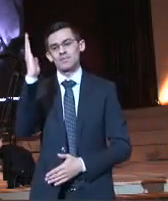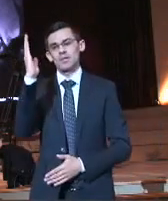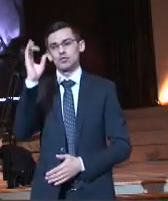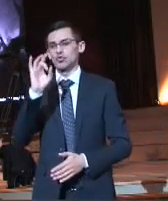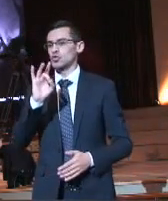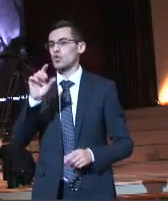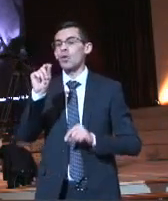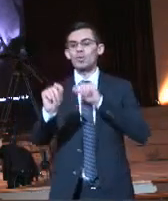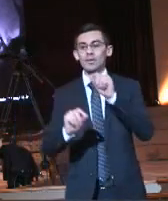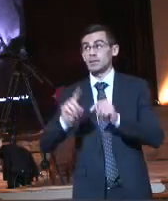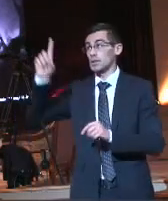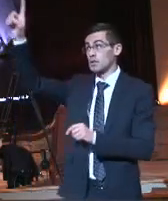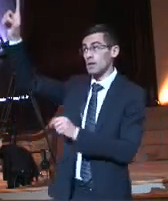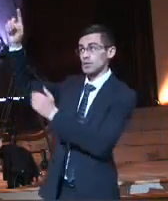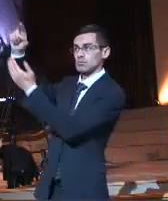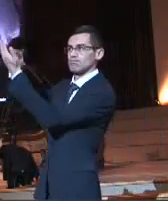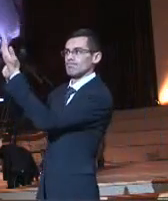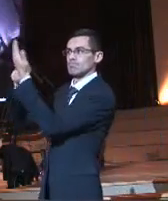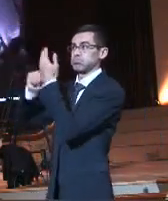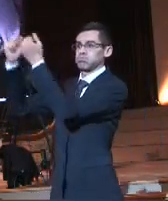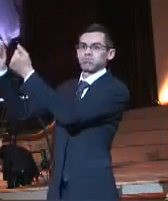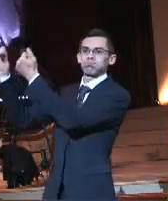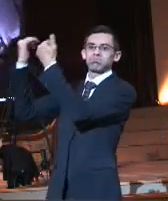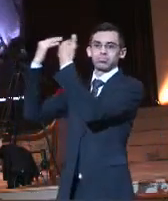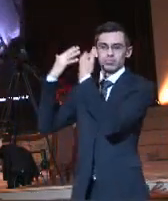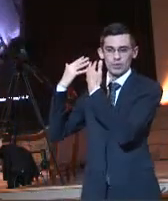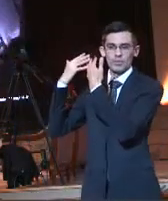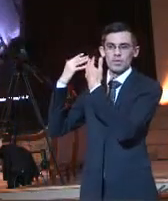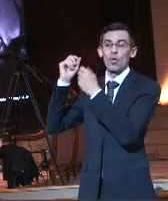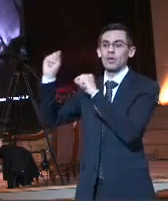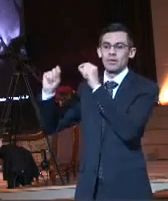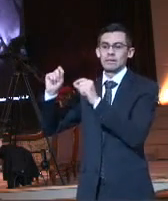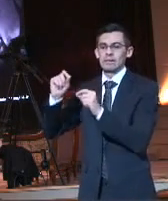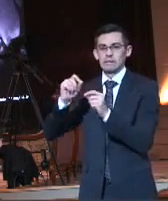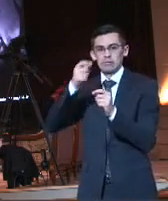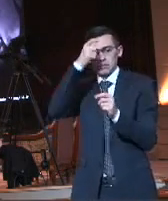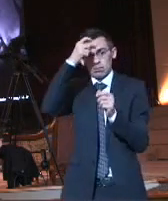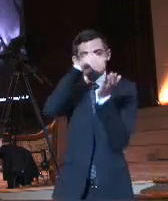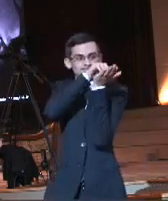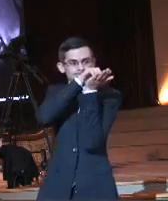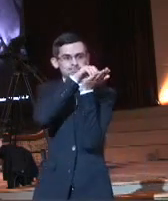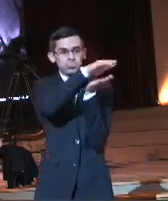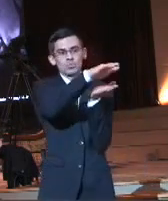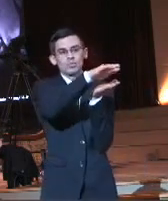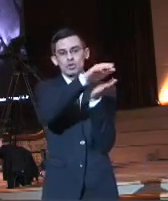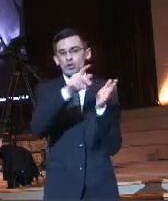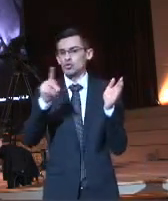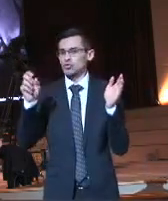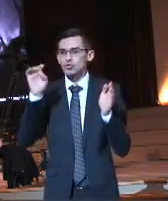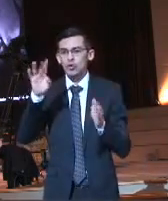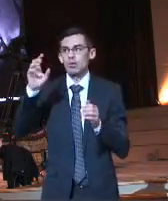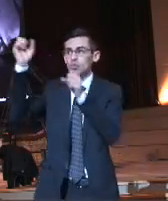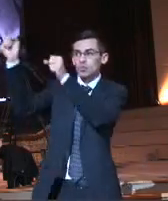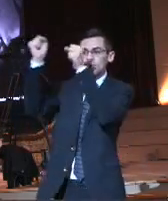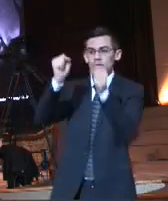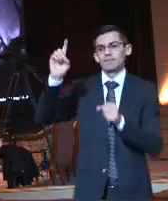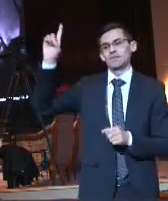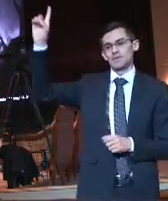uma intervenção direta de Deus contra o ataque do maligno na nossa vida. Não